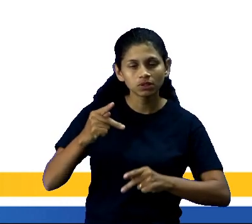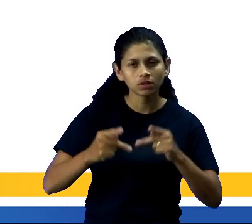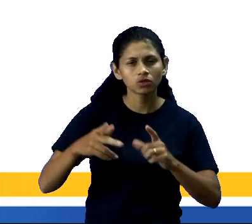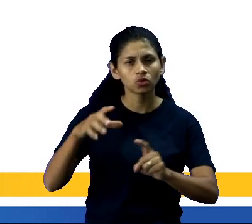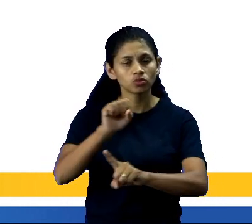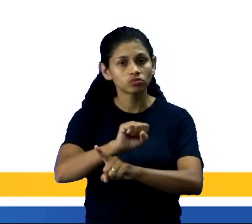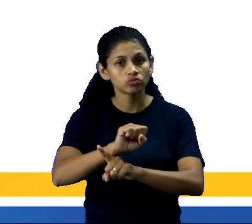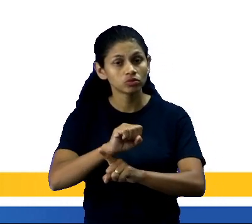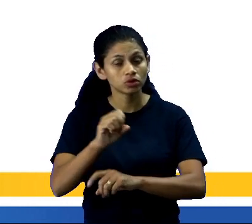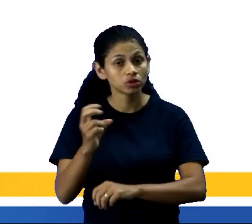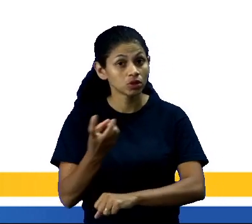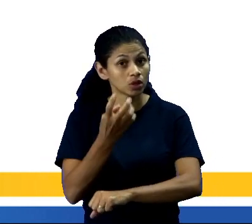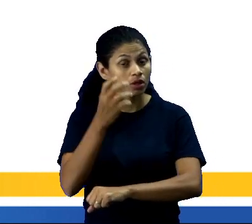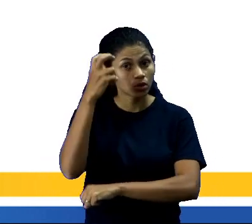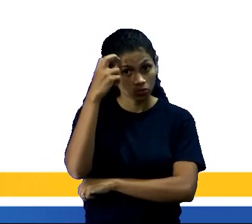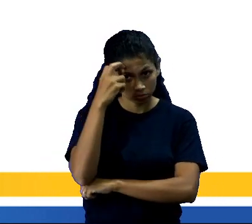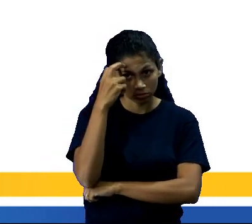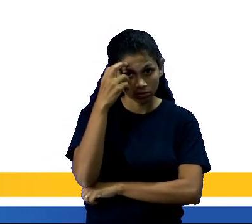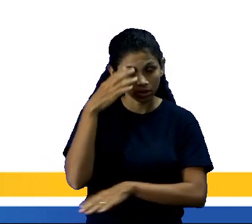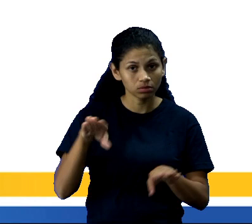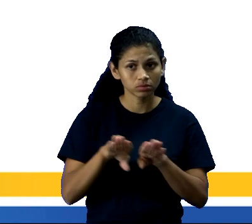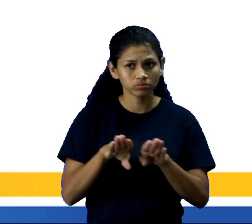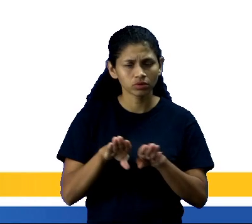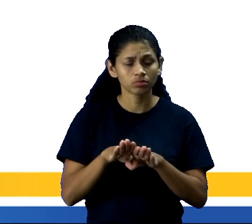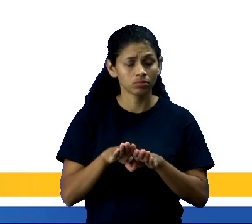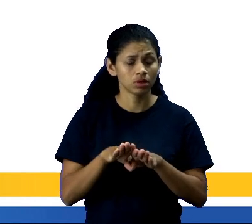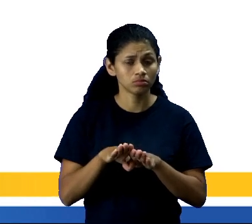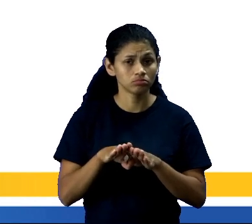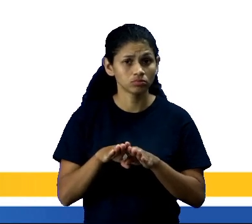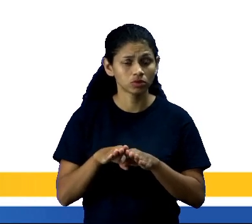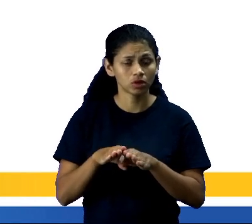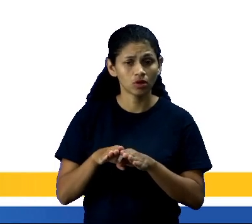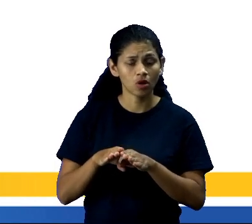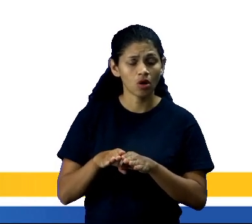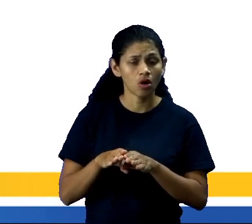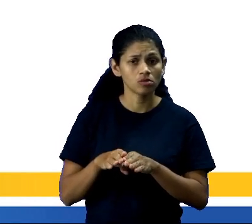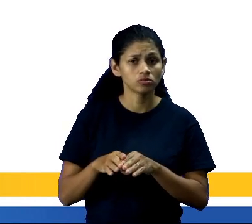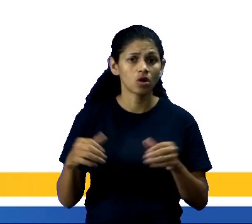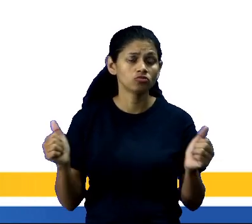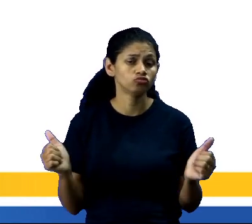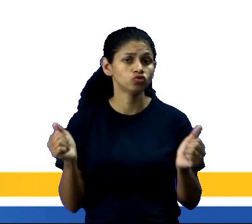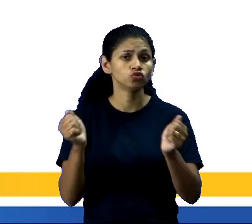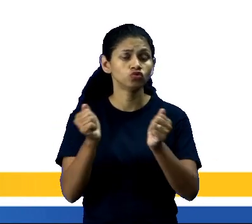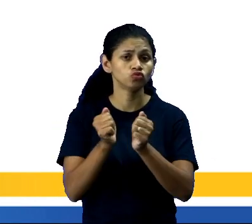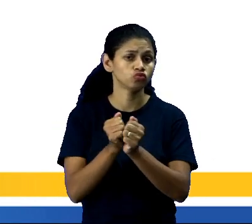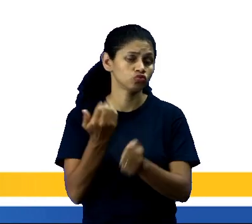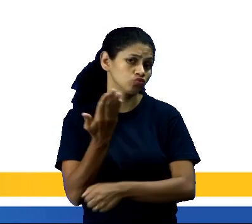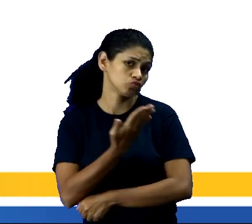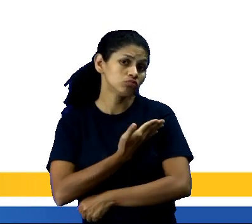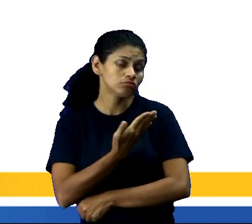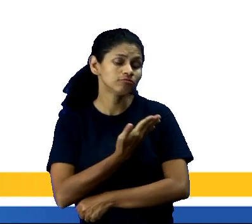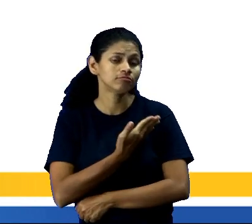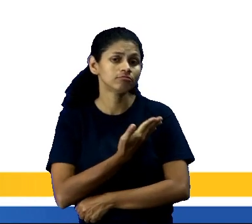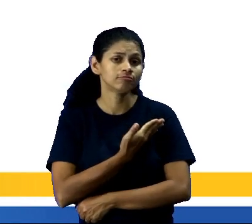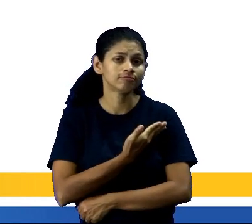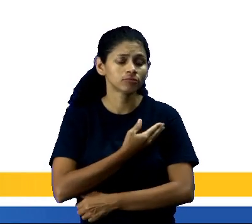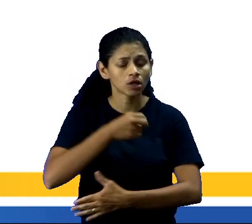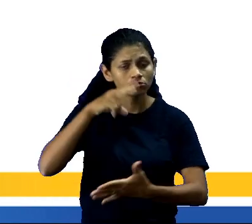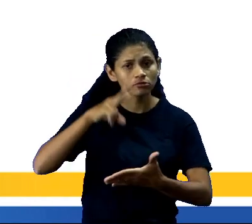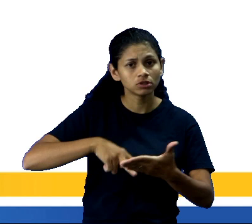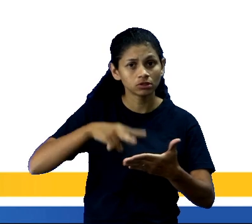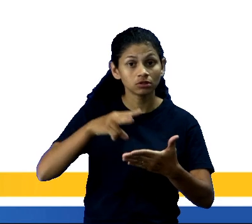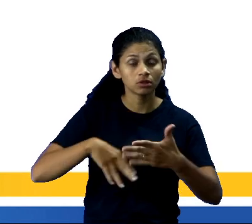de ler conjuntamente, né, junto com seus colegas, que é muito utilizada com leitores em formação. No caso,